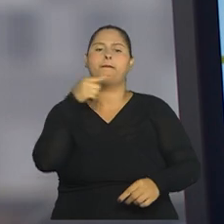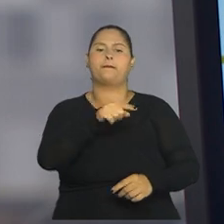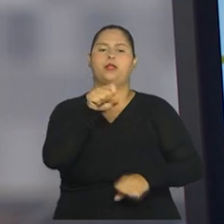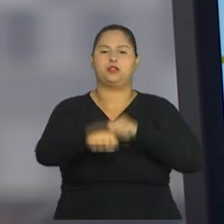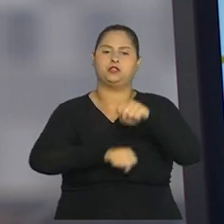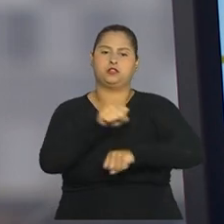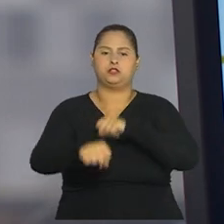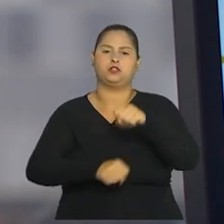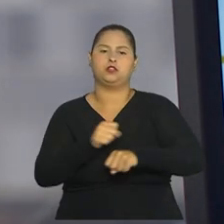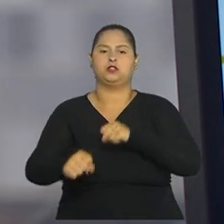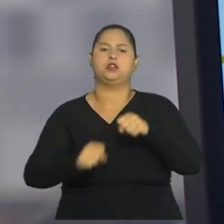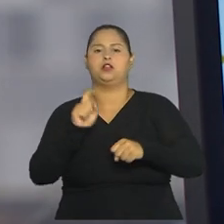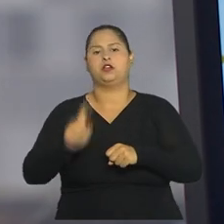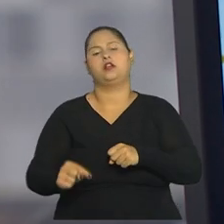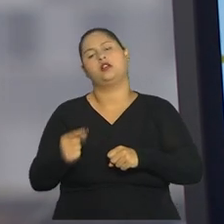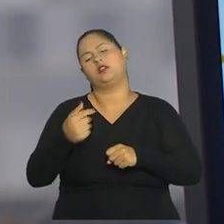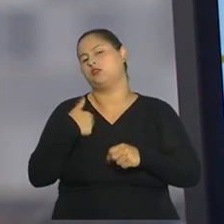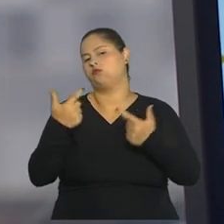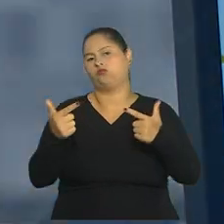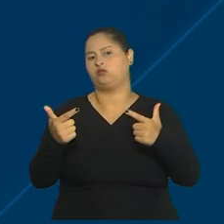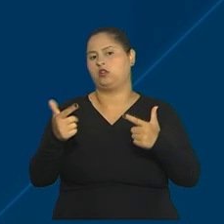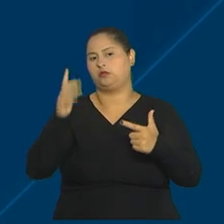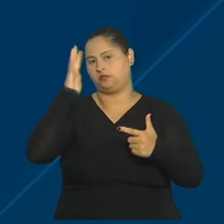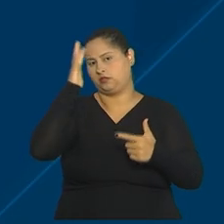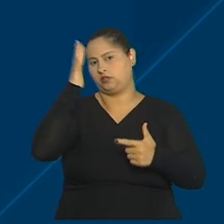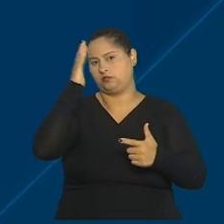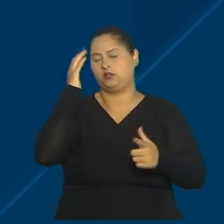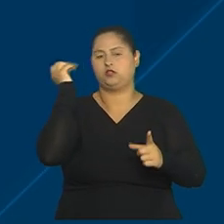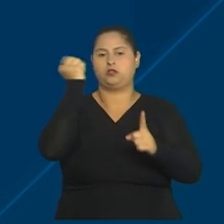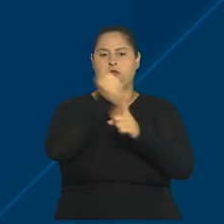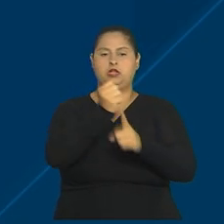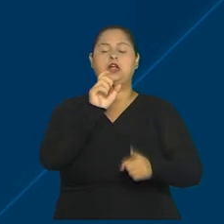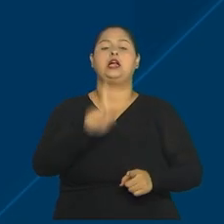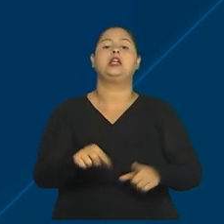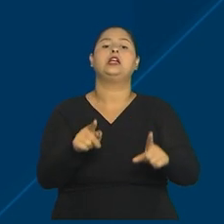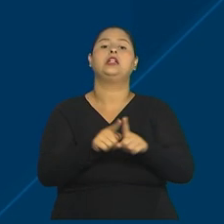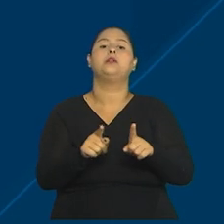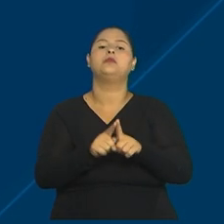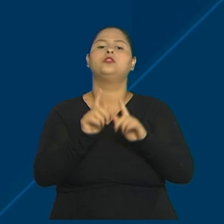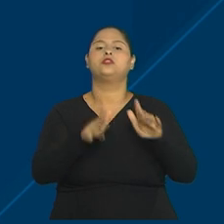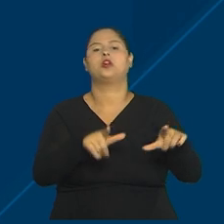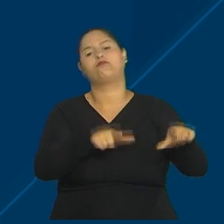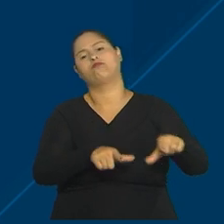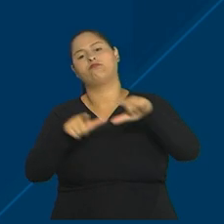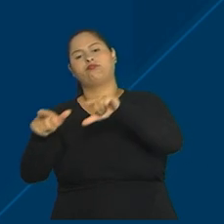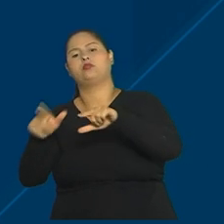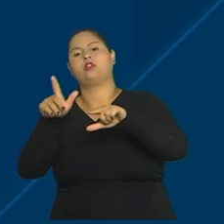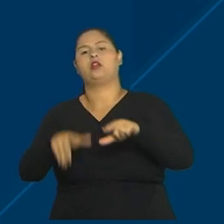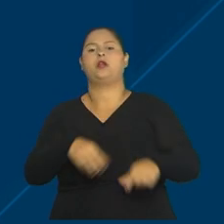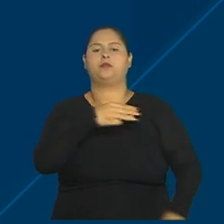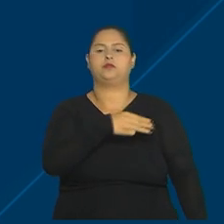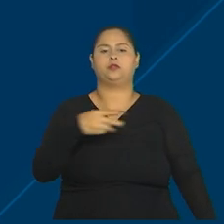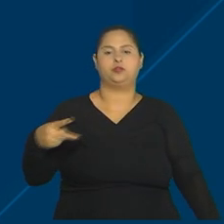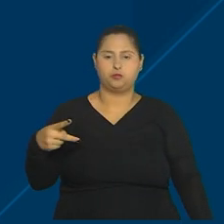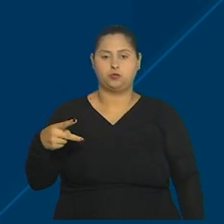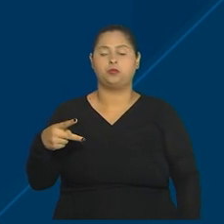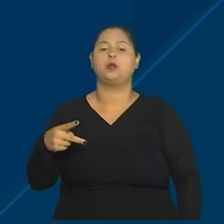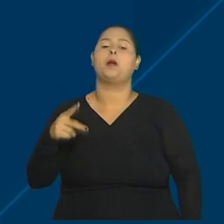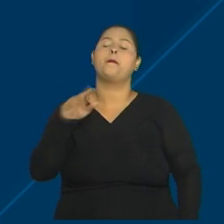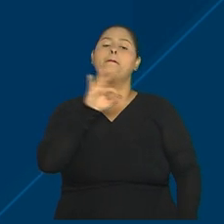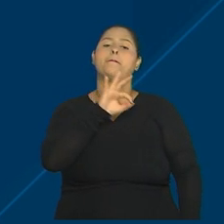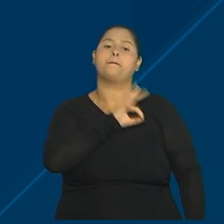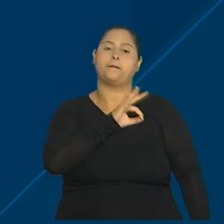homicídio culposo quando não há intenção de matar o inquérito já foi encaminhado ao ministério público para polícia civil a